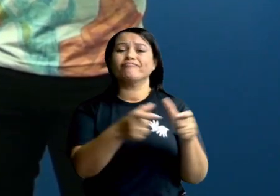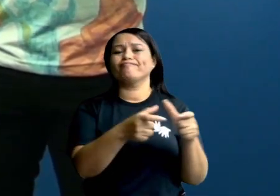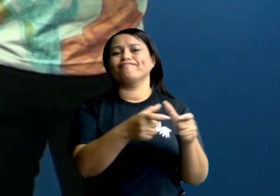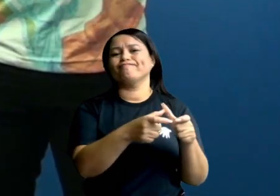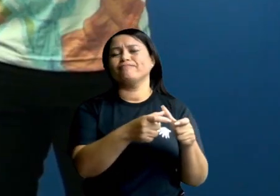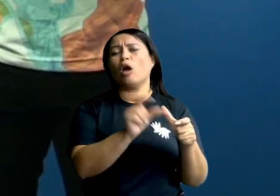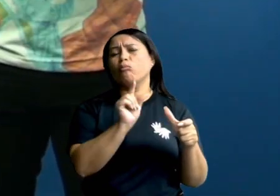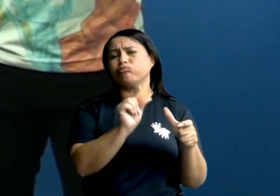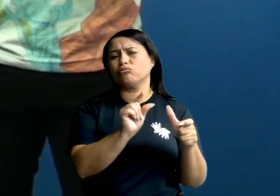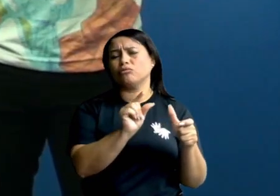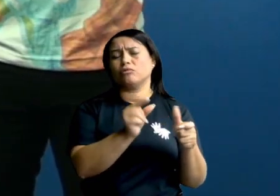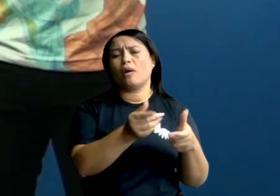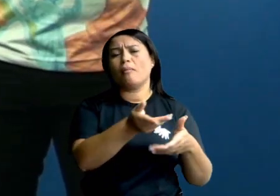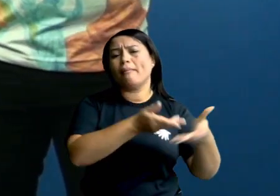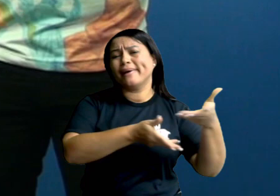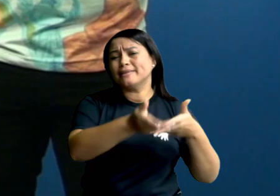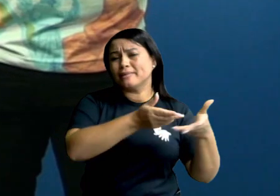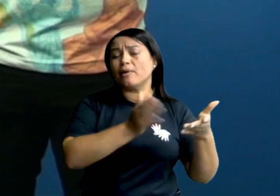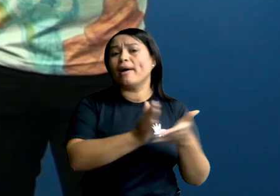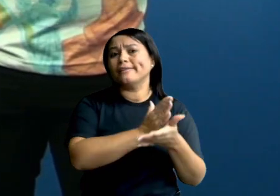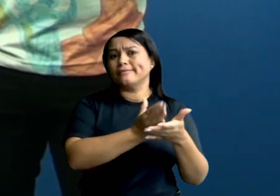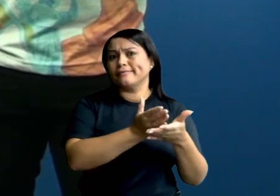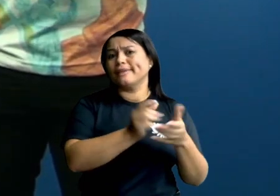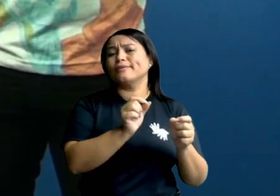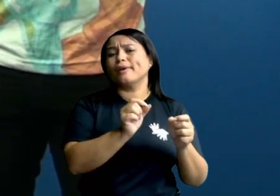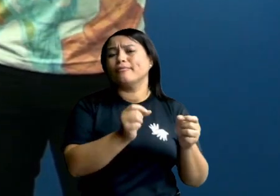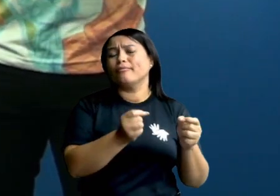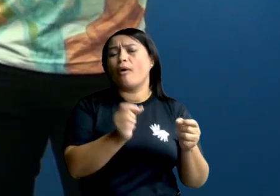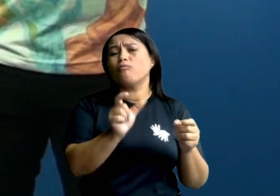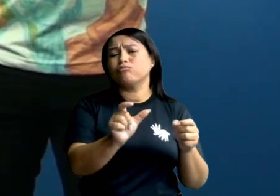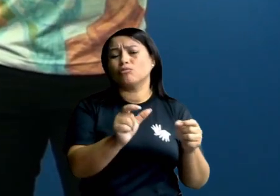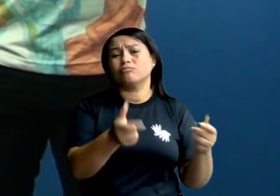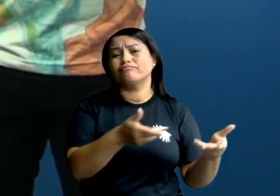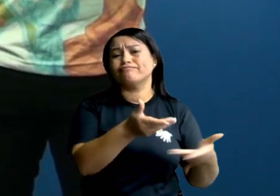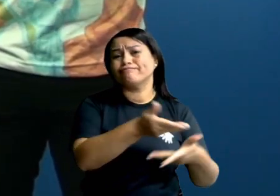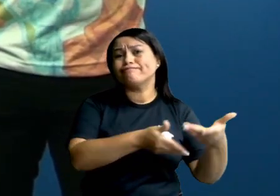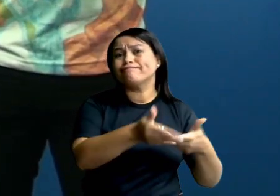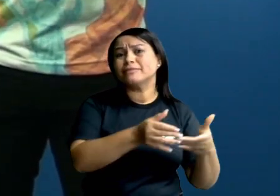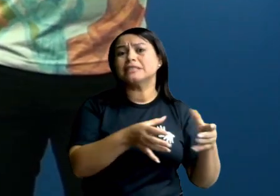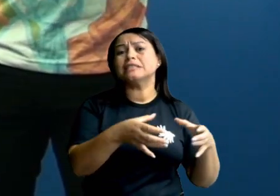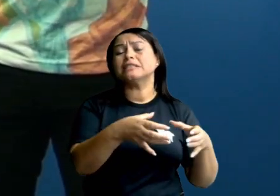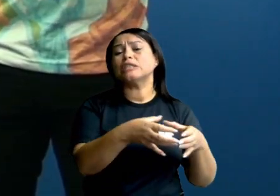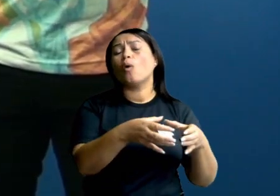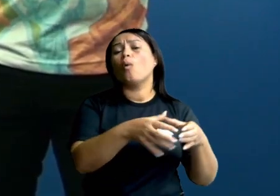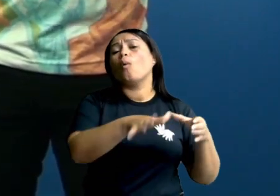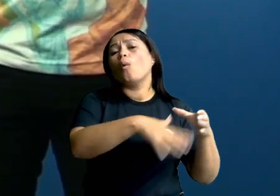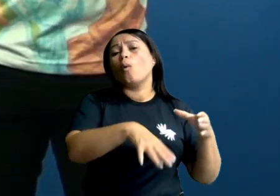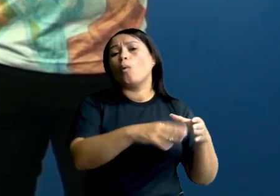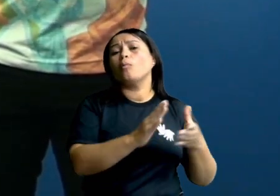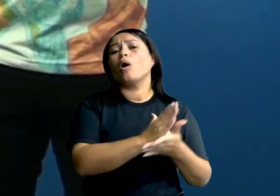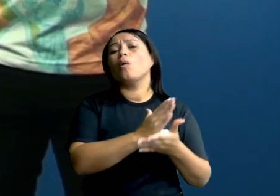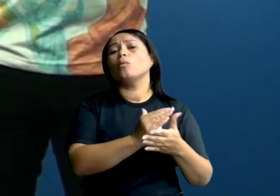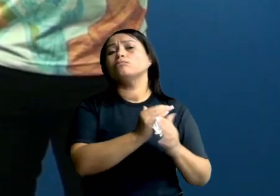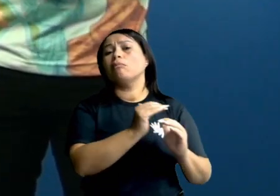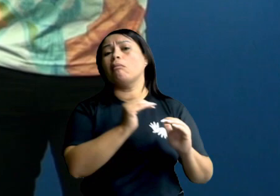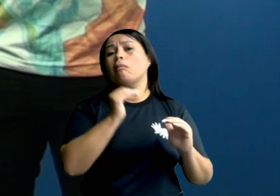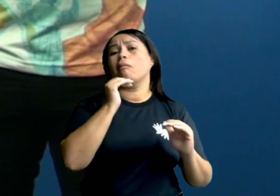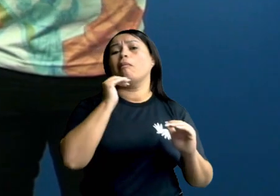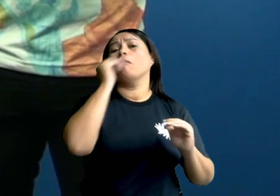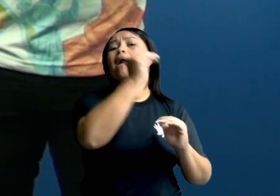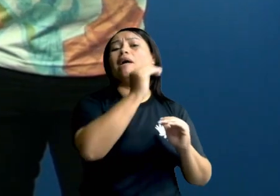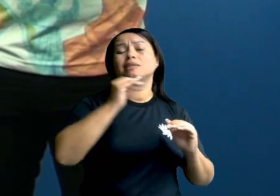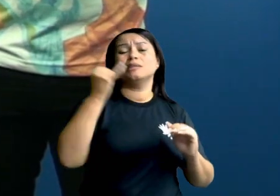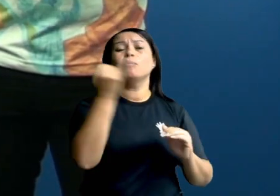né, por vezes até maior, mas assim, de um modo geral, uma pequena participação, sobretudo naqueles cargos mais importantes que vão decidir,